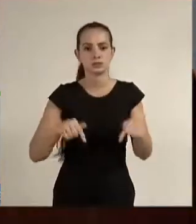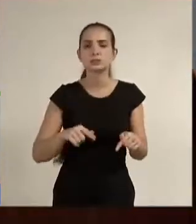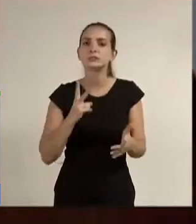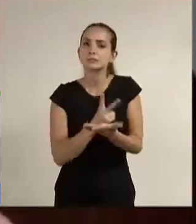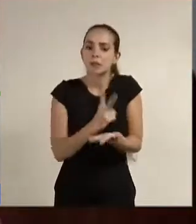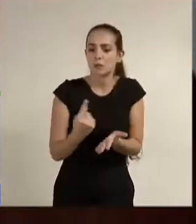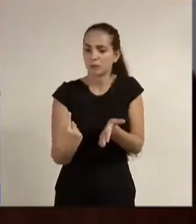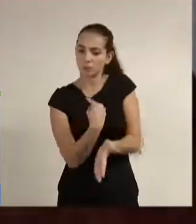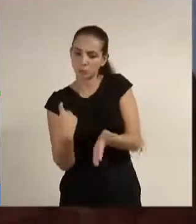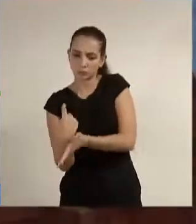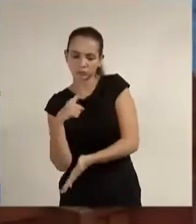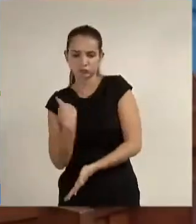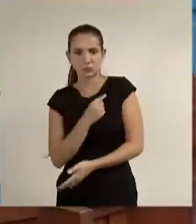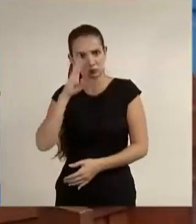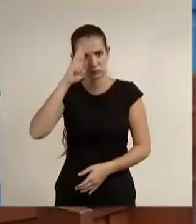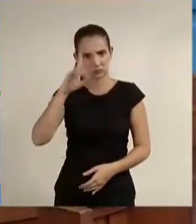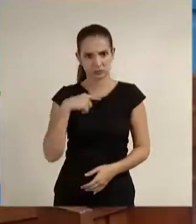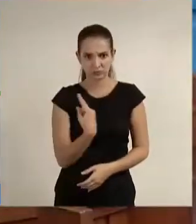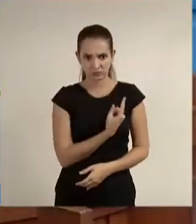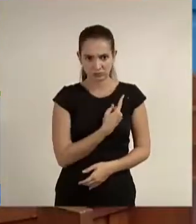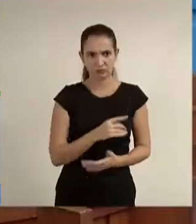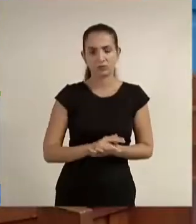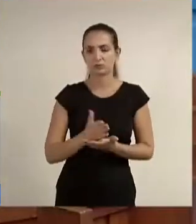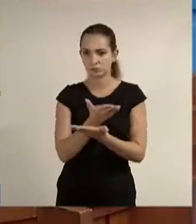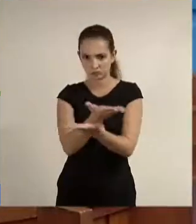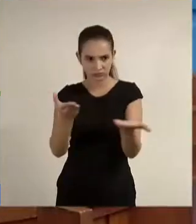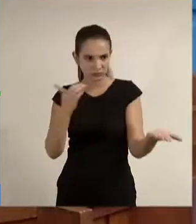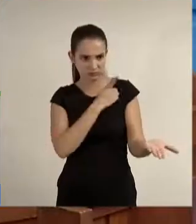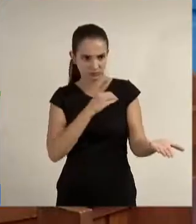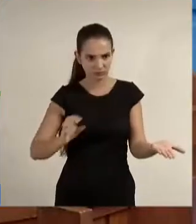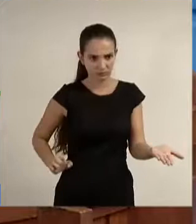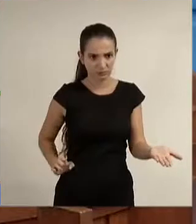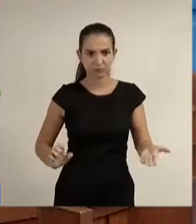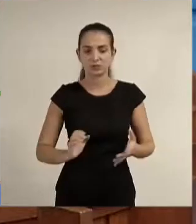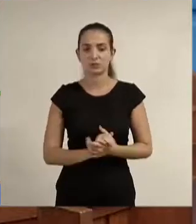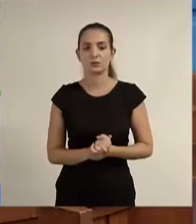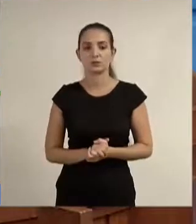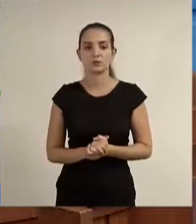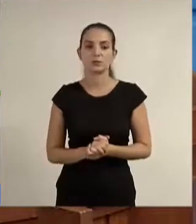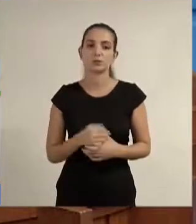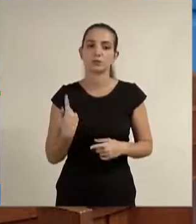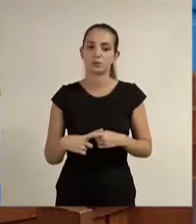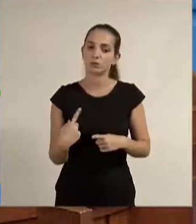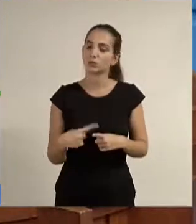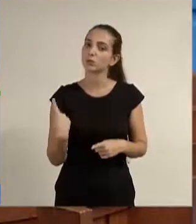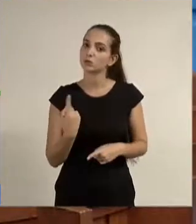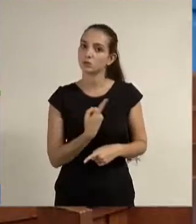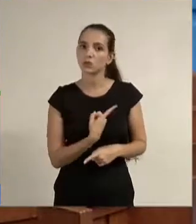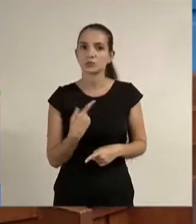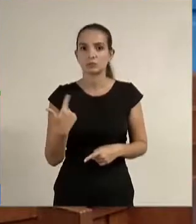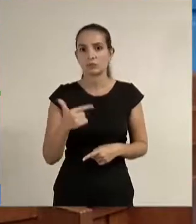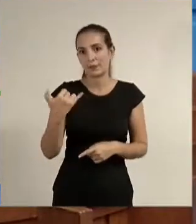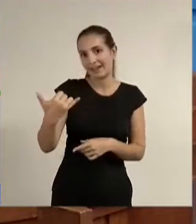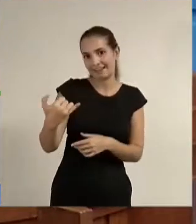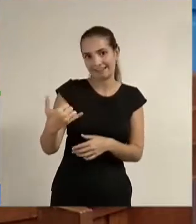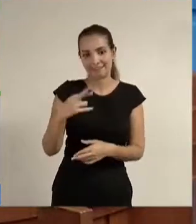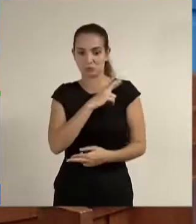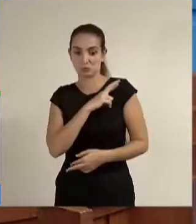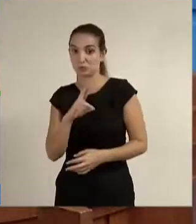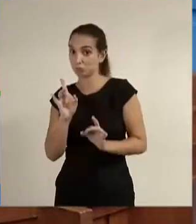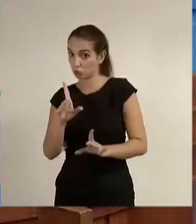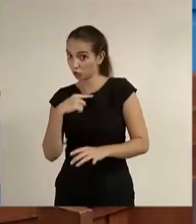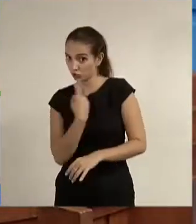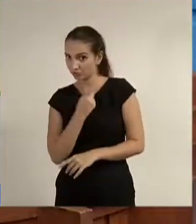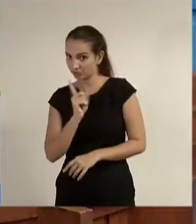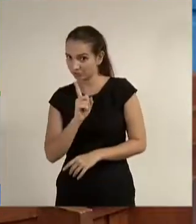principalmente para nós, deputados estaduais. Já que nós não temos a caneta na mão, não somos